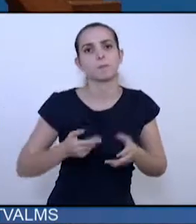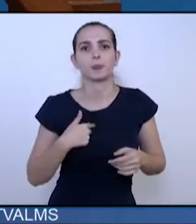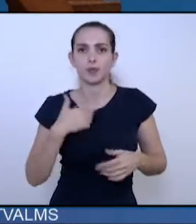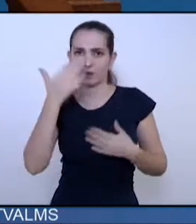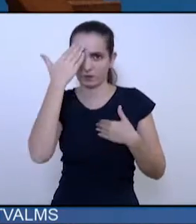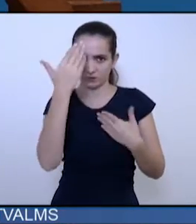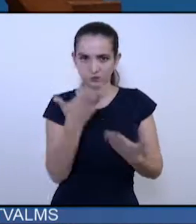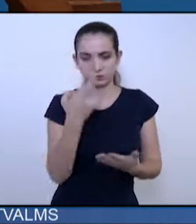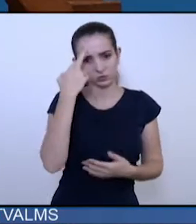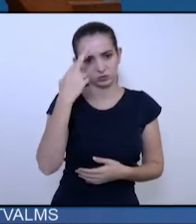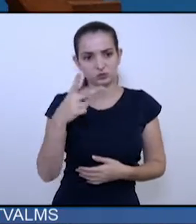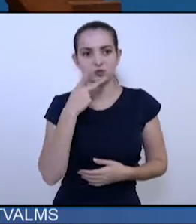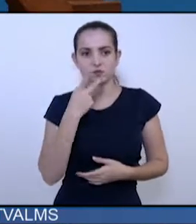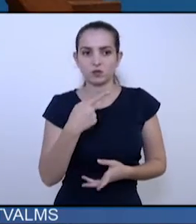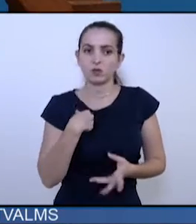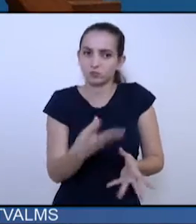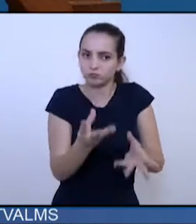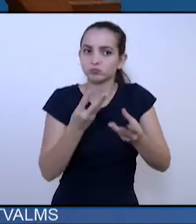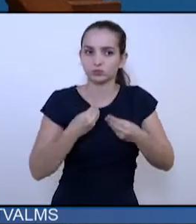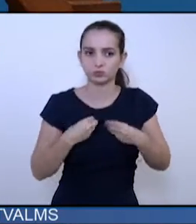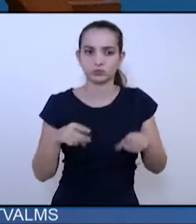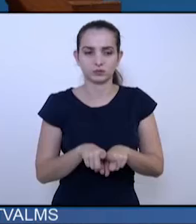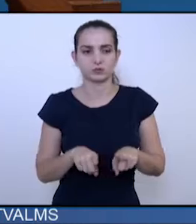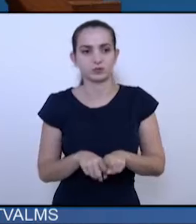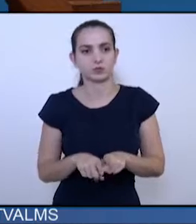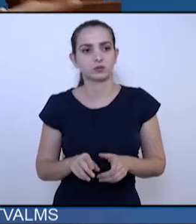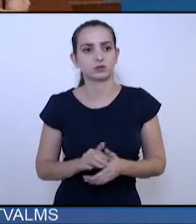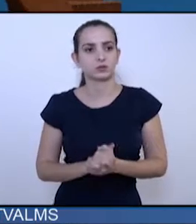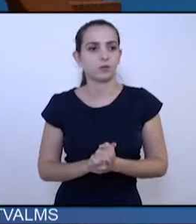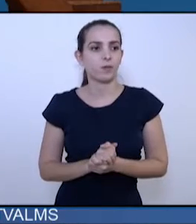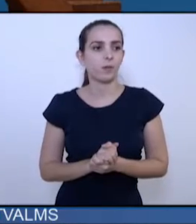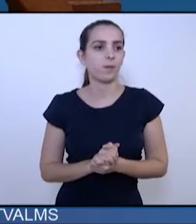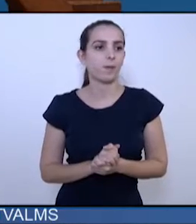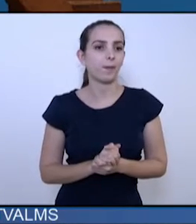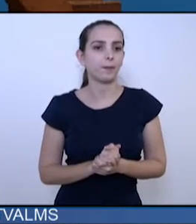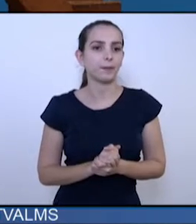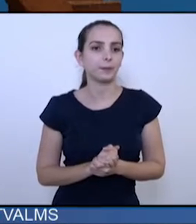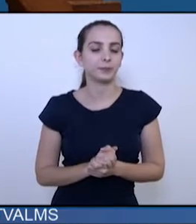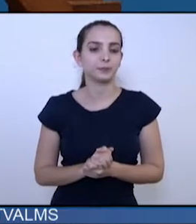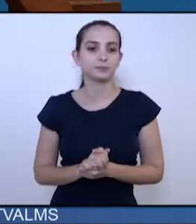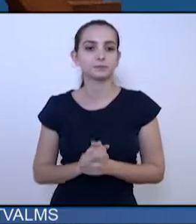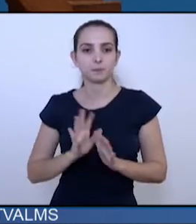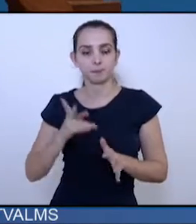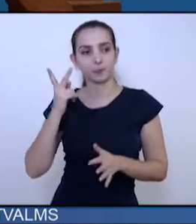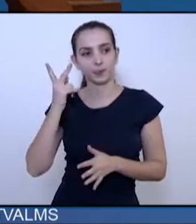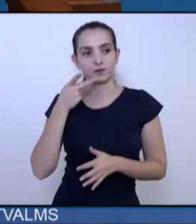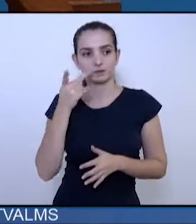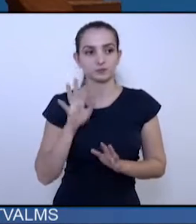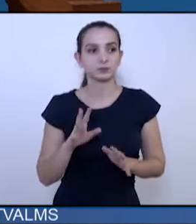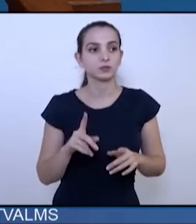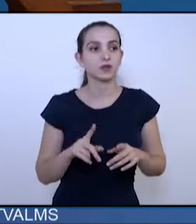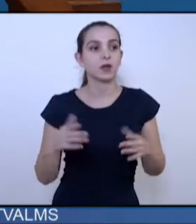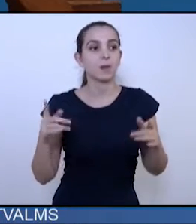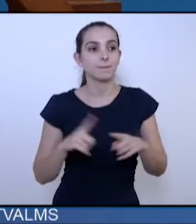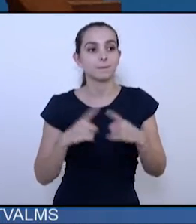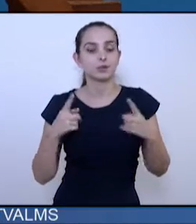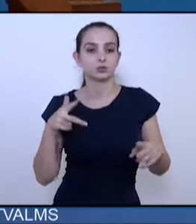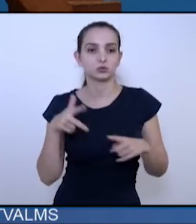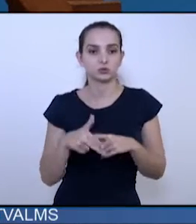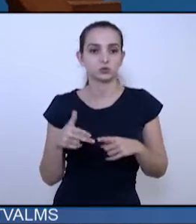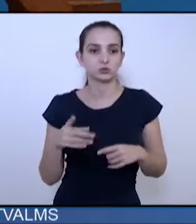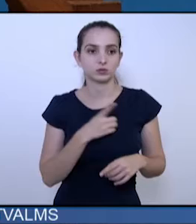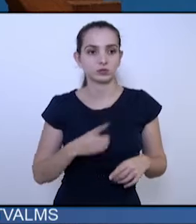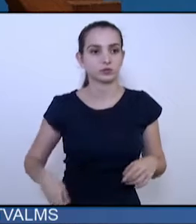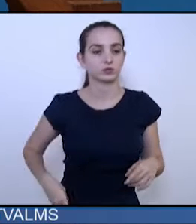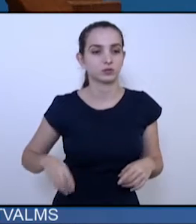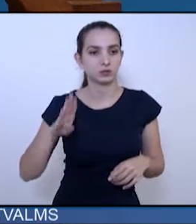de Vossa Excelência, incorporo a minha manifestação. Sim, já concedo uma parte de Vossa Excelência, mas os vetos continuarão. Deputado Barbosinha,